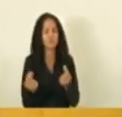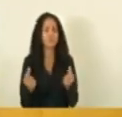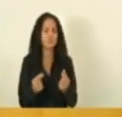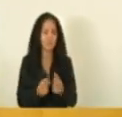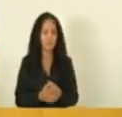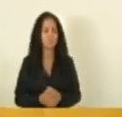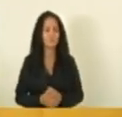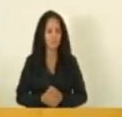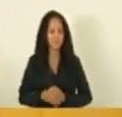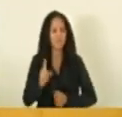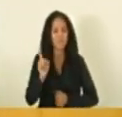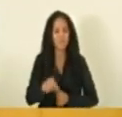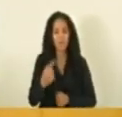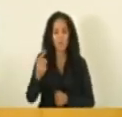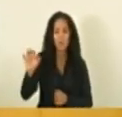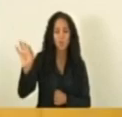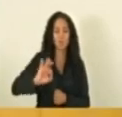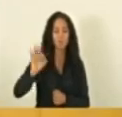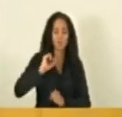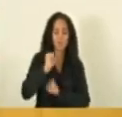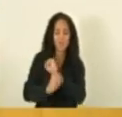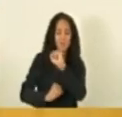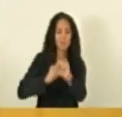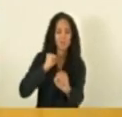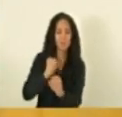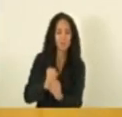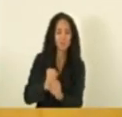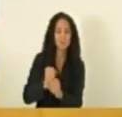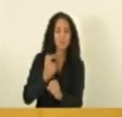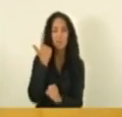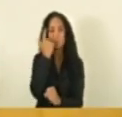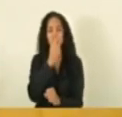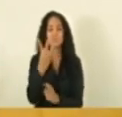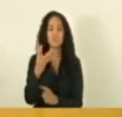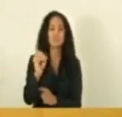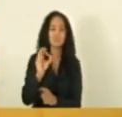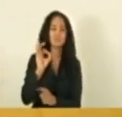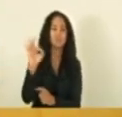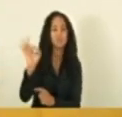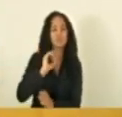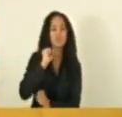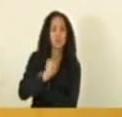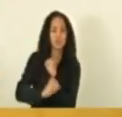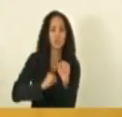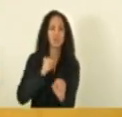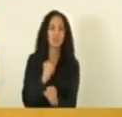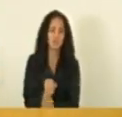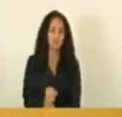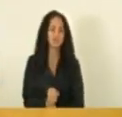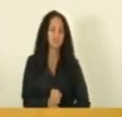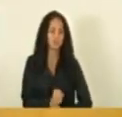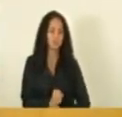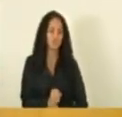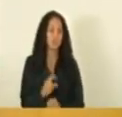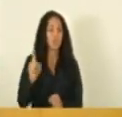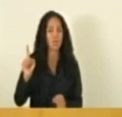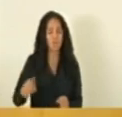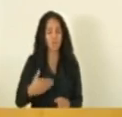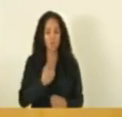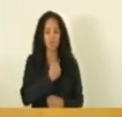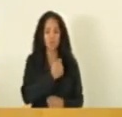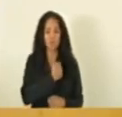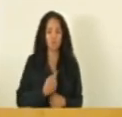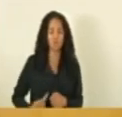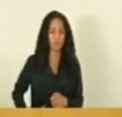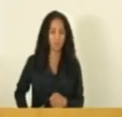Estado, que é 1% ao ano até chegar em 30%, mas tem que tirar de algum lugar. E o governo, a partir